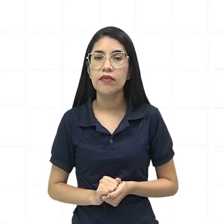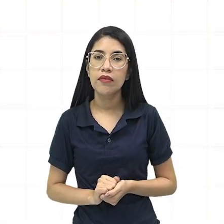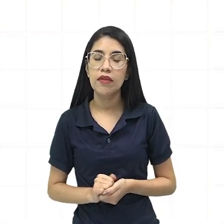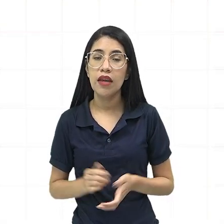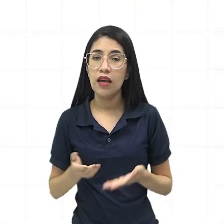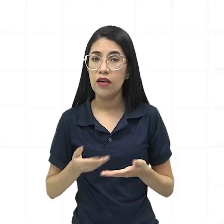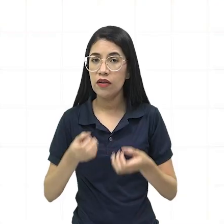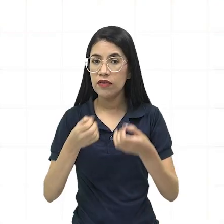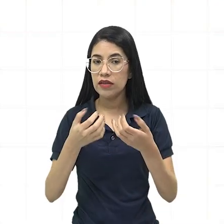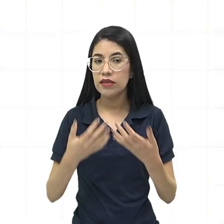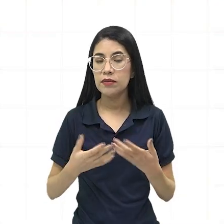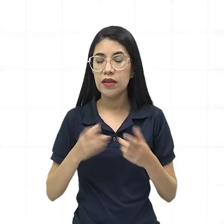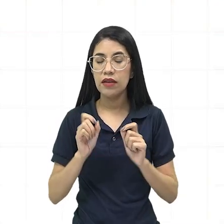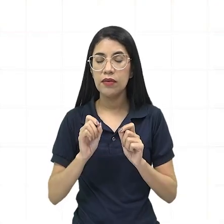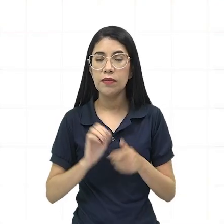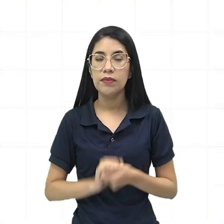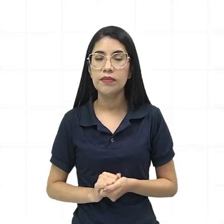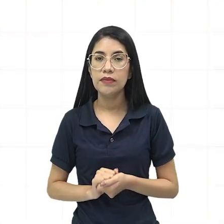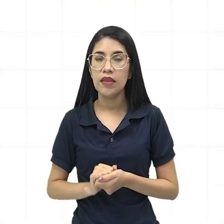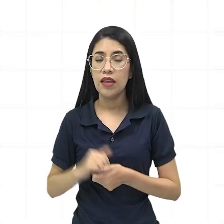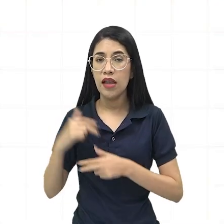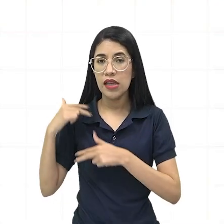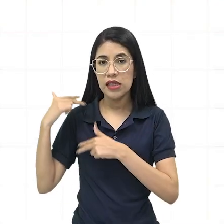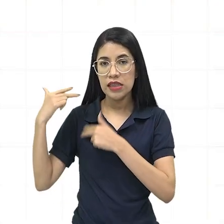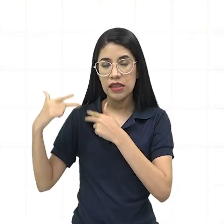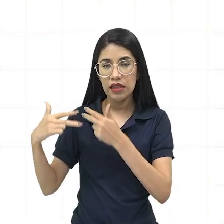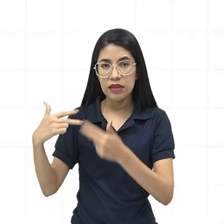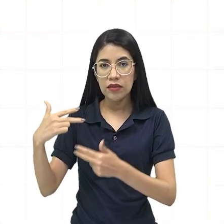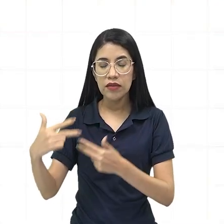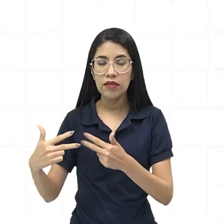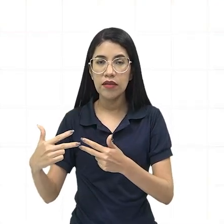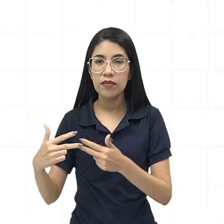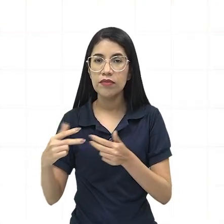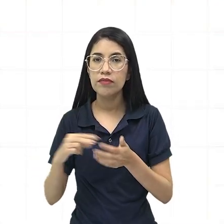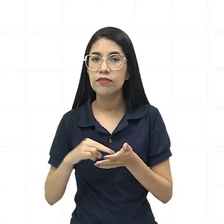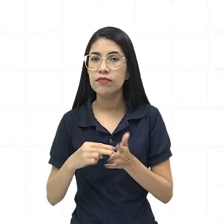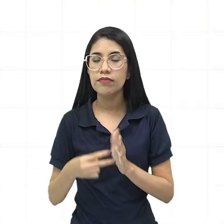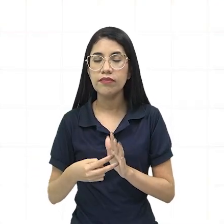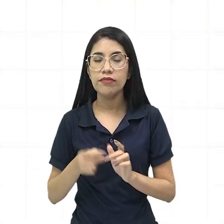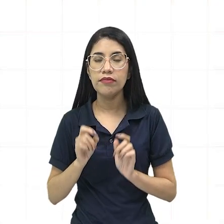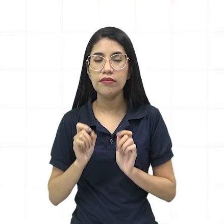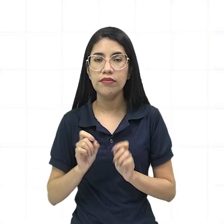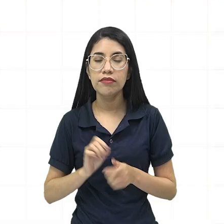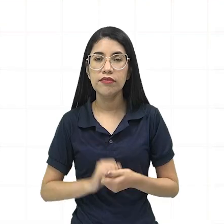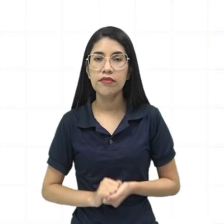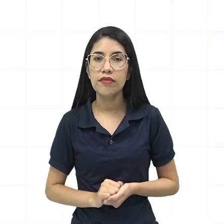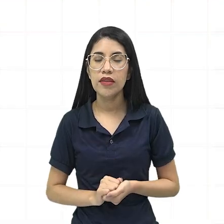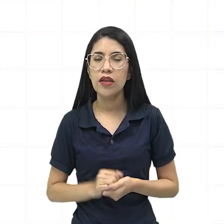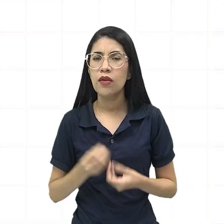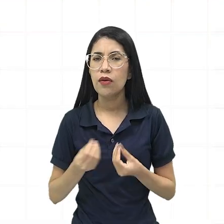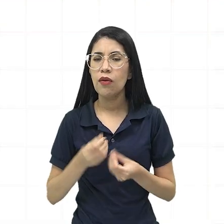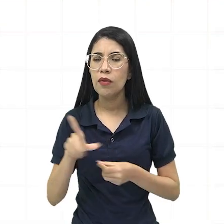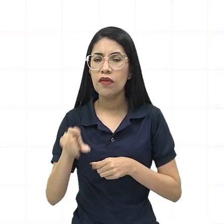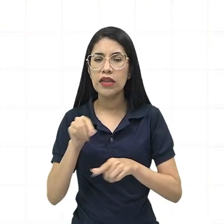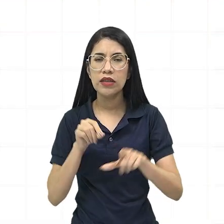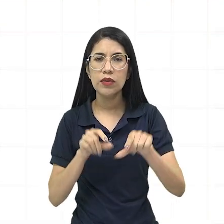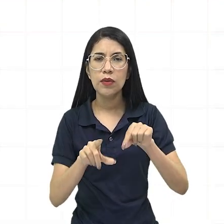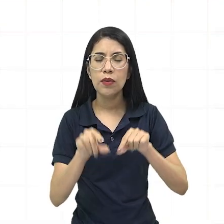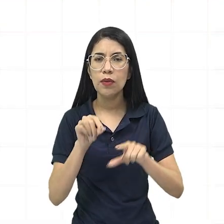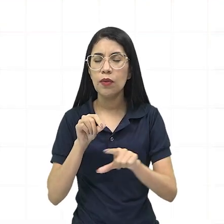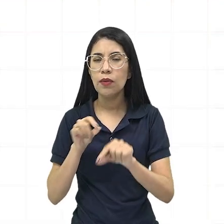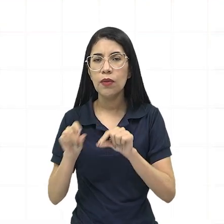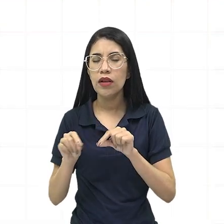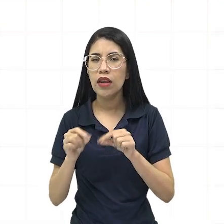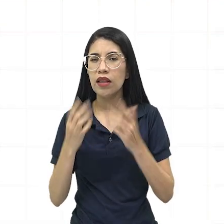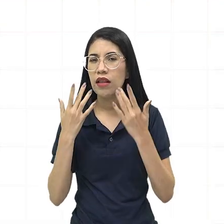vamos falar sobre seleção natural, ou seja, como assim, professora? Quem é que seleciona? Como assim a gente está